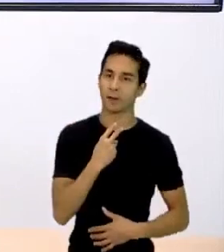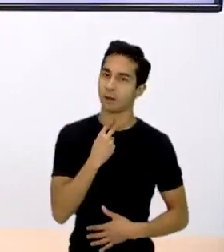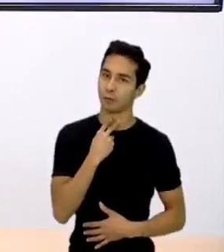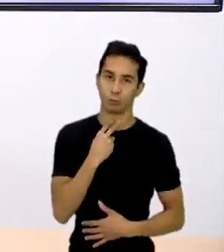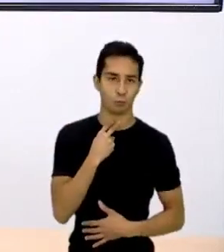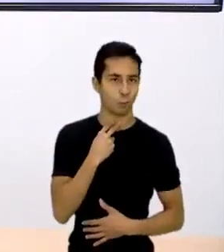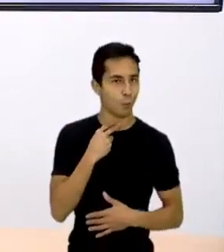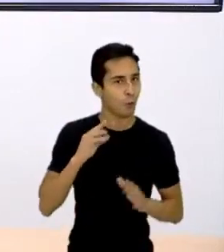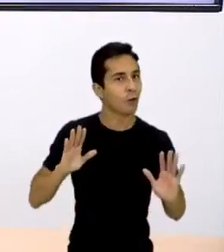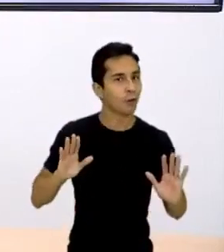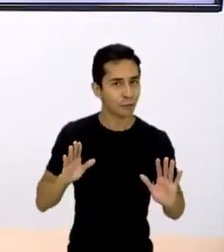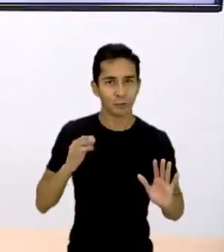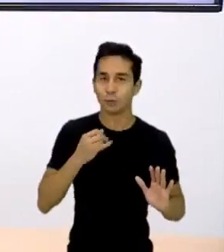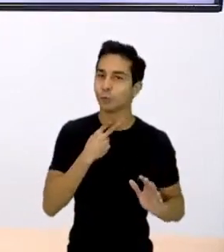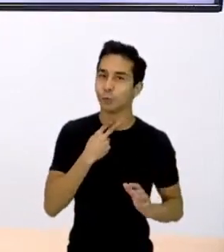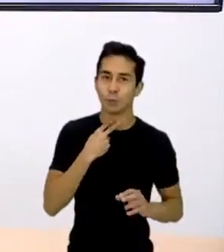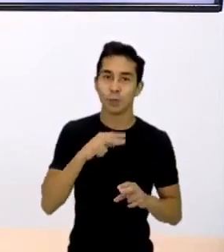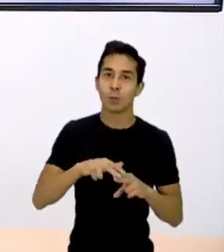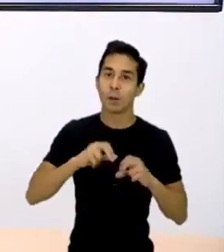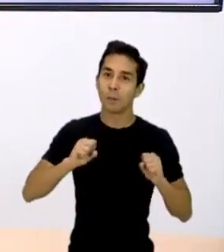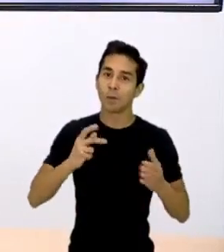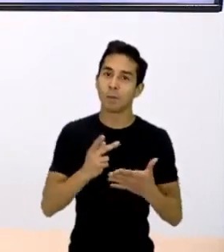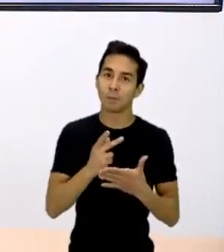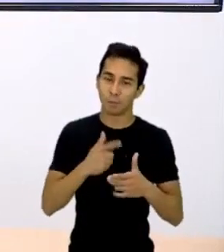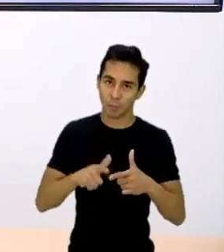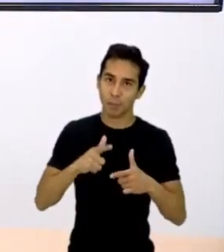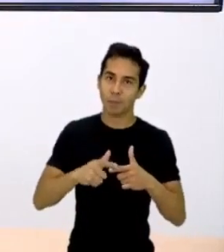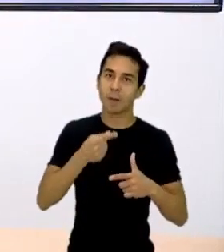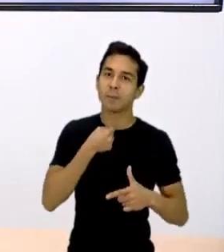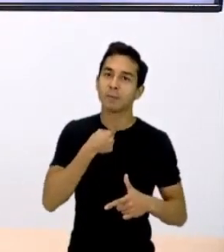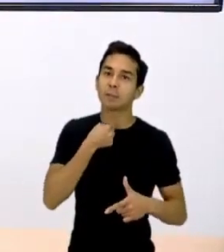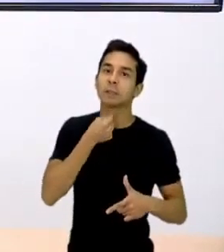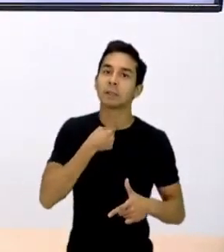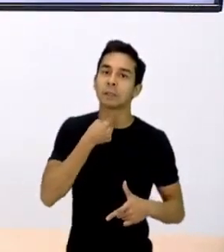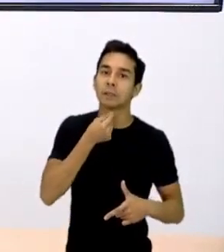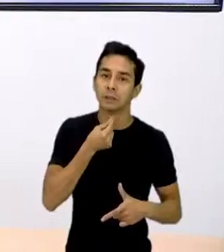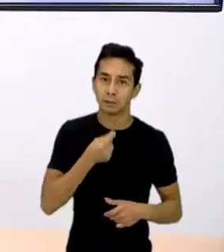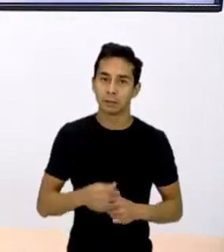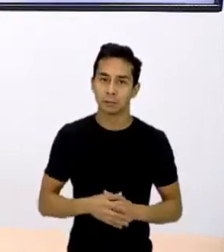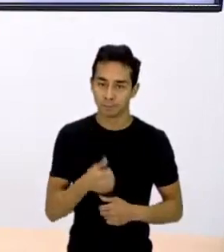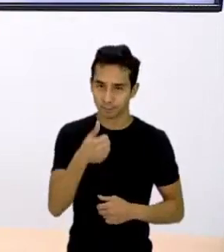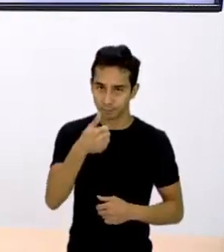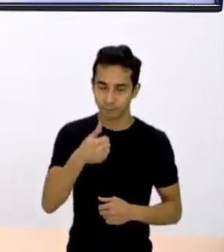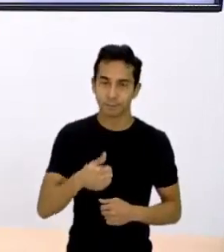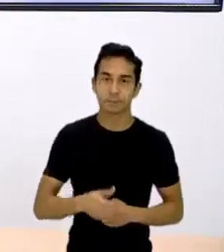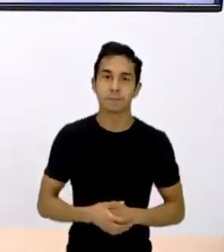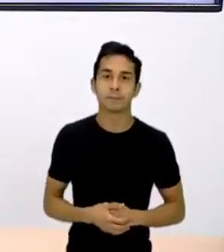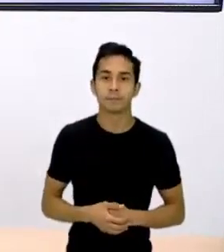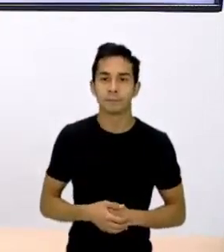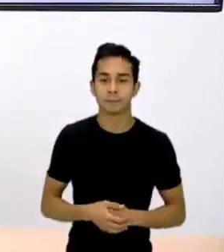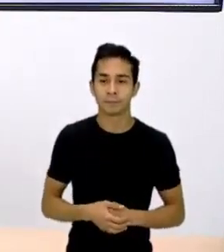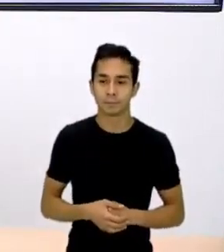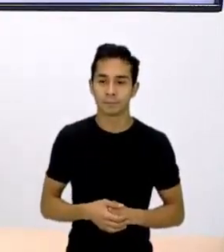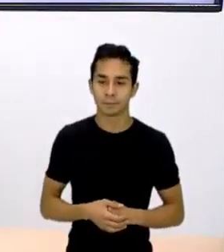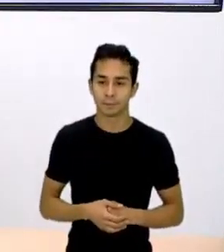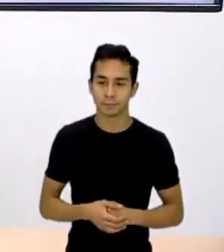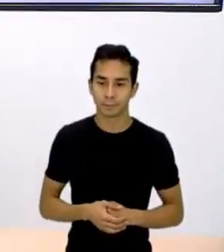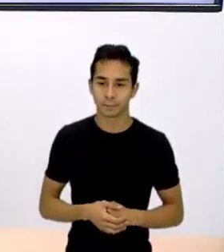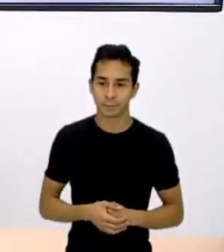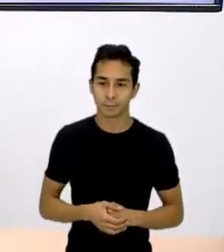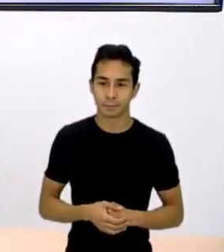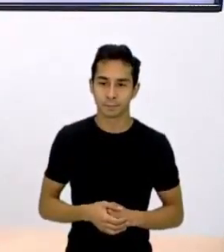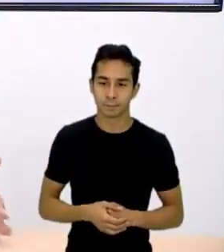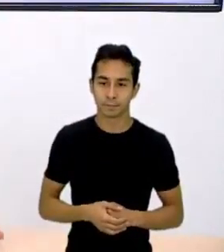causa o problema do engasgo, beleza? Bom, e aí veio essa questão para a